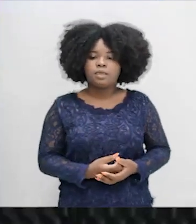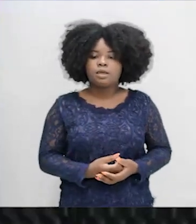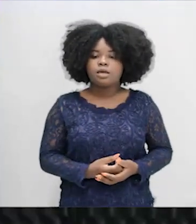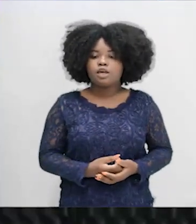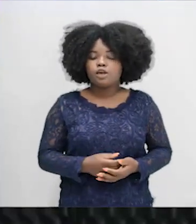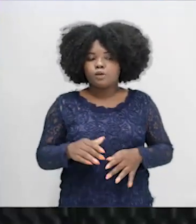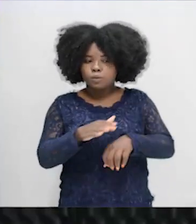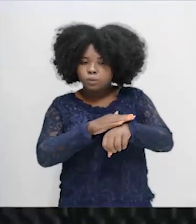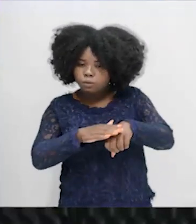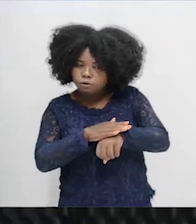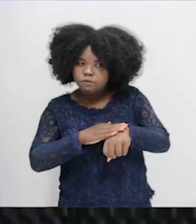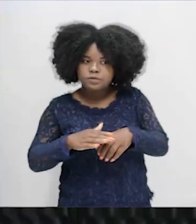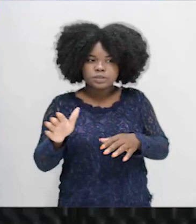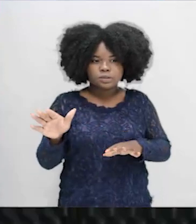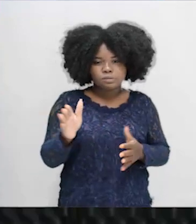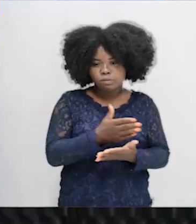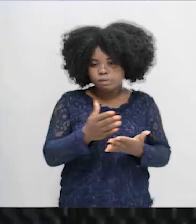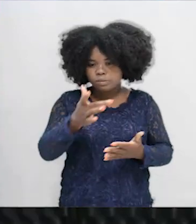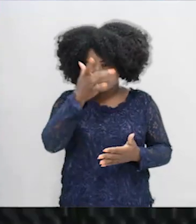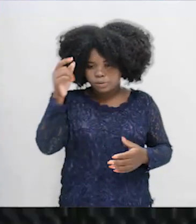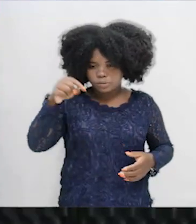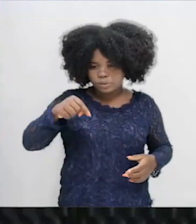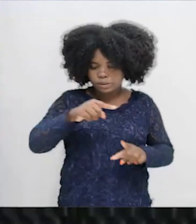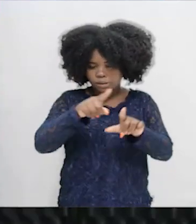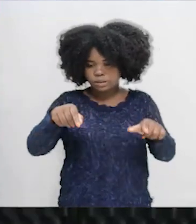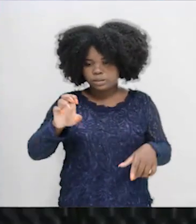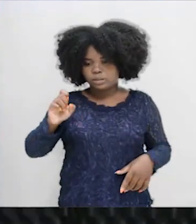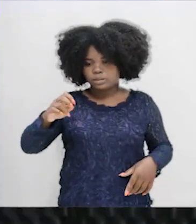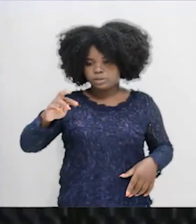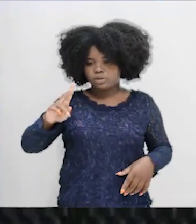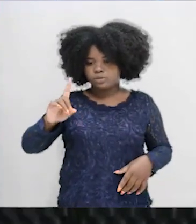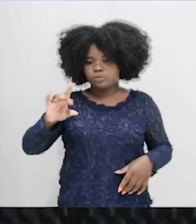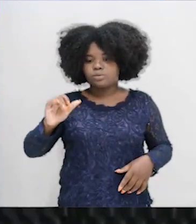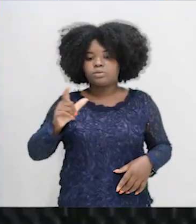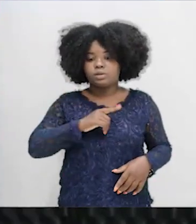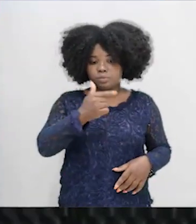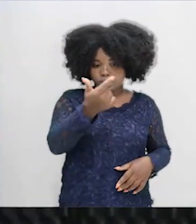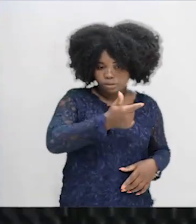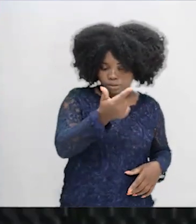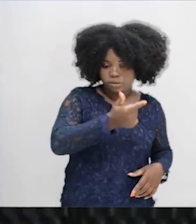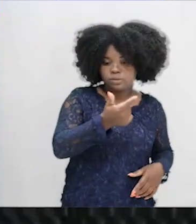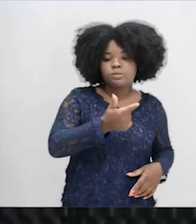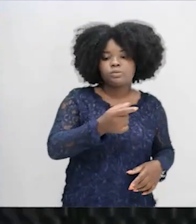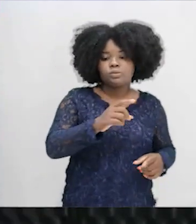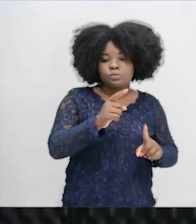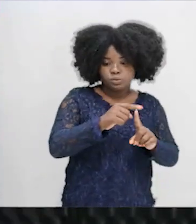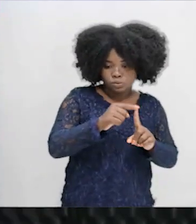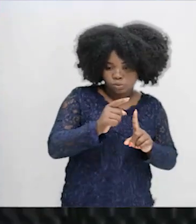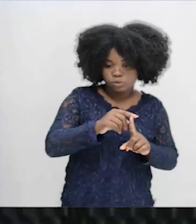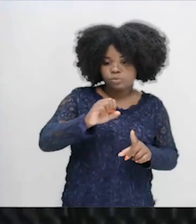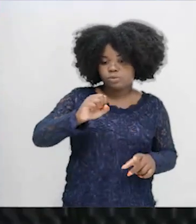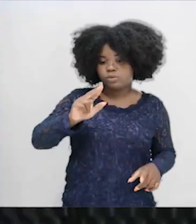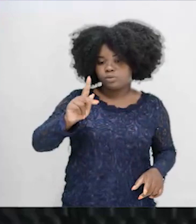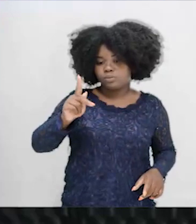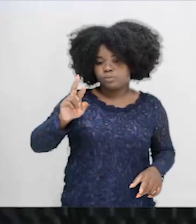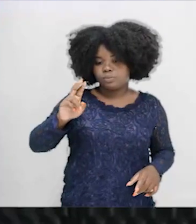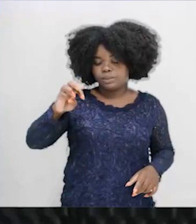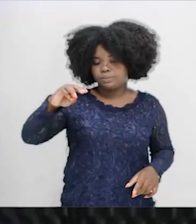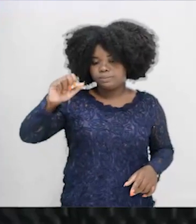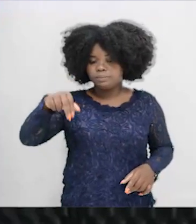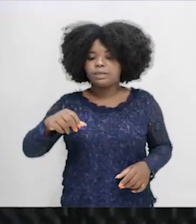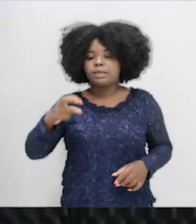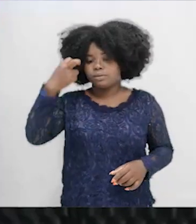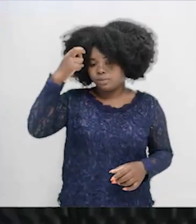estúdio, né, acho que algum de vocês já devem saber, atualmente há uma segunda versão do Superman, que é um Superman preto, um Superman negro, né, e